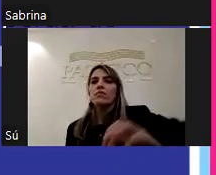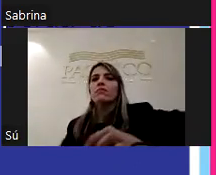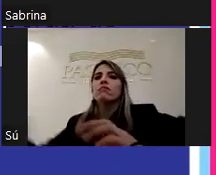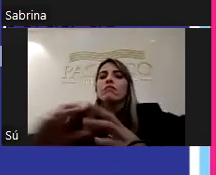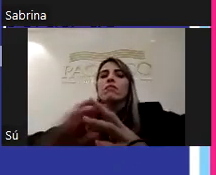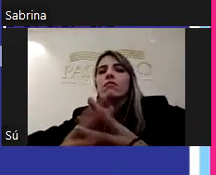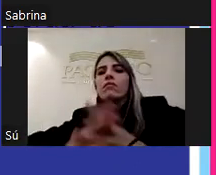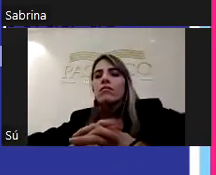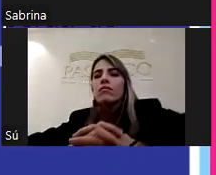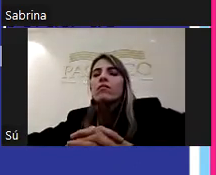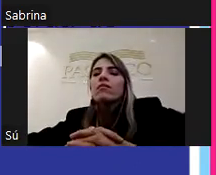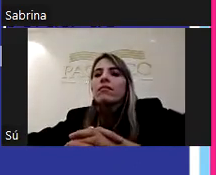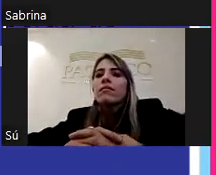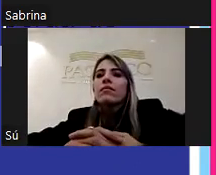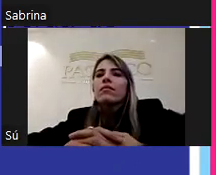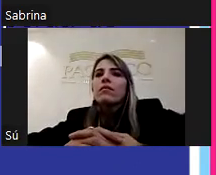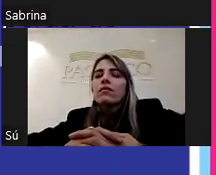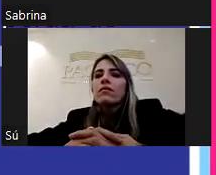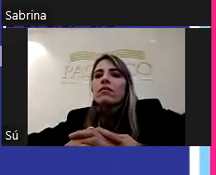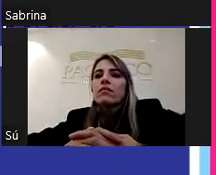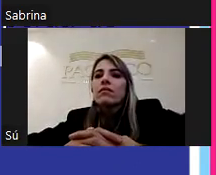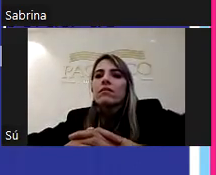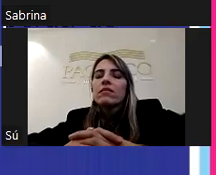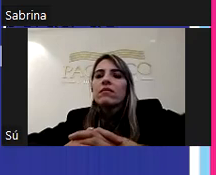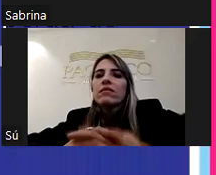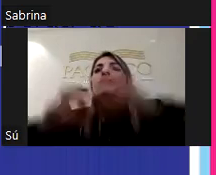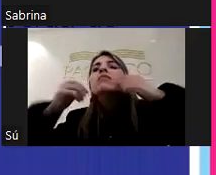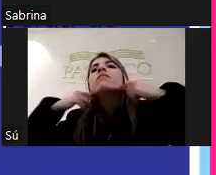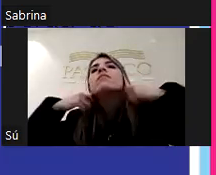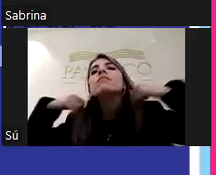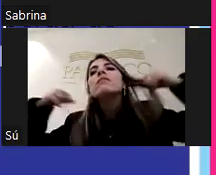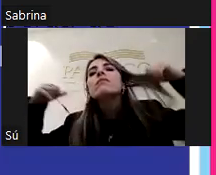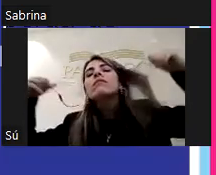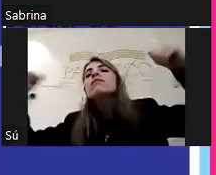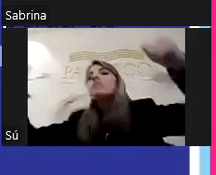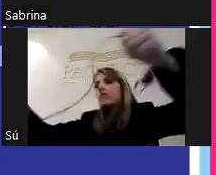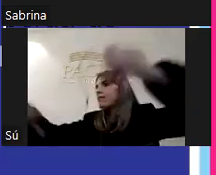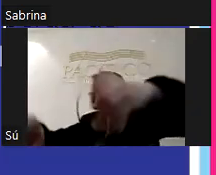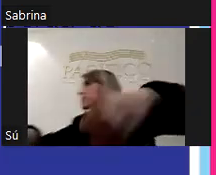Os homossexuais invertidos absolutos, tanto homem como mulher.